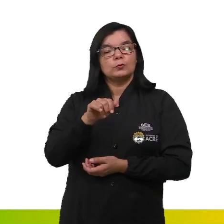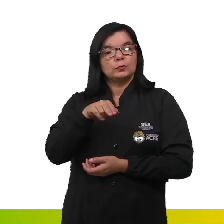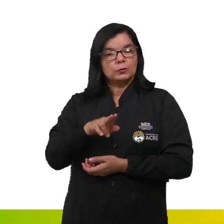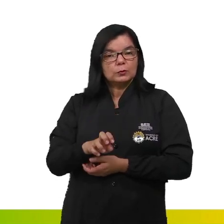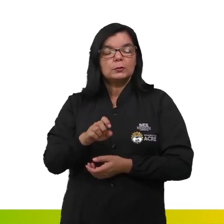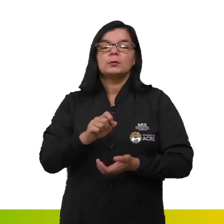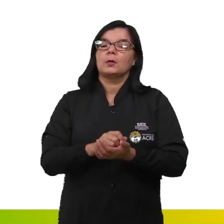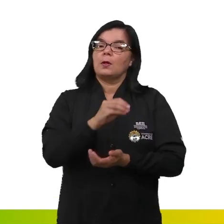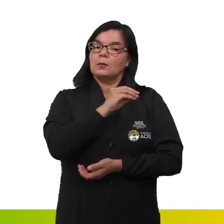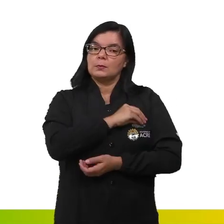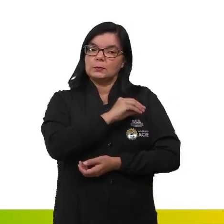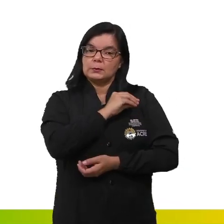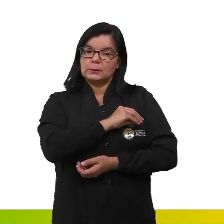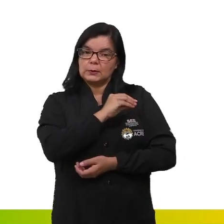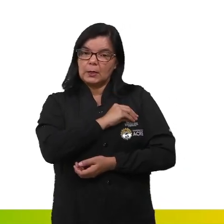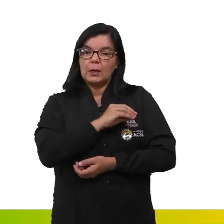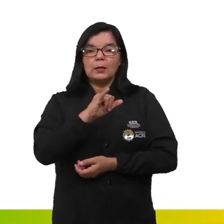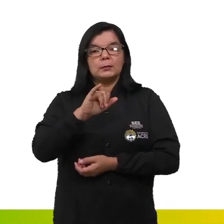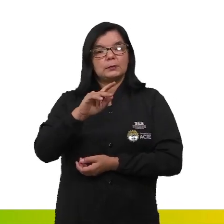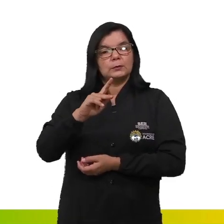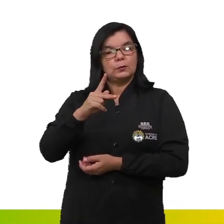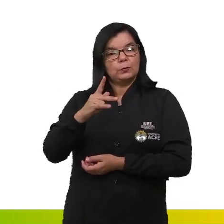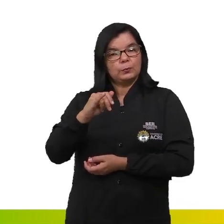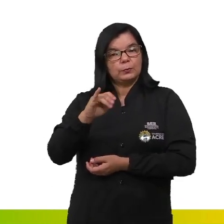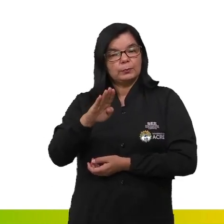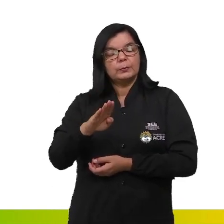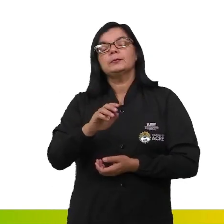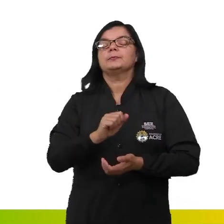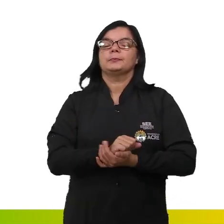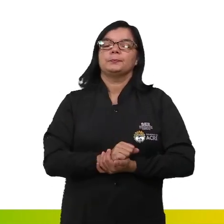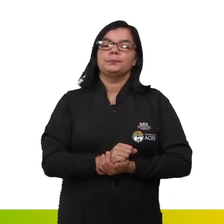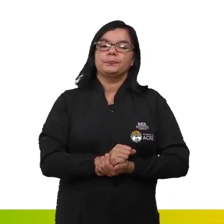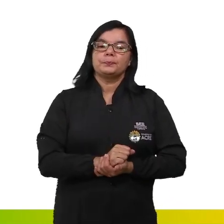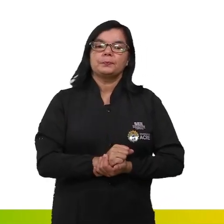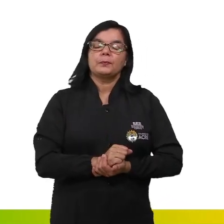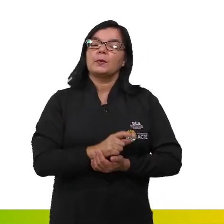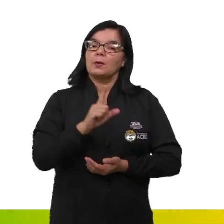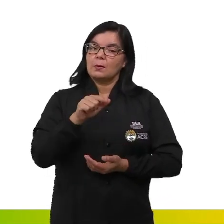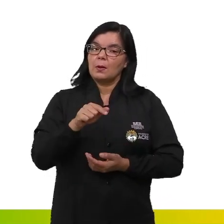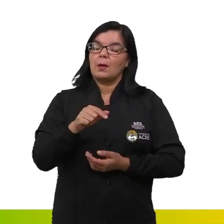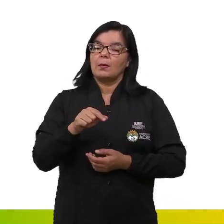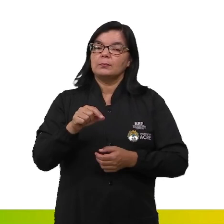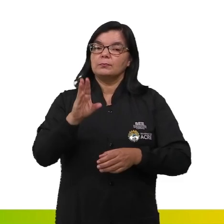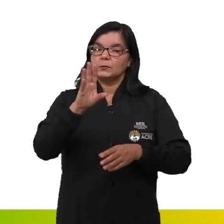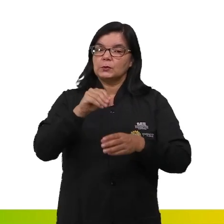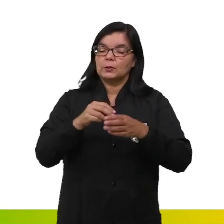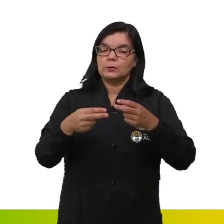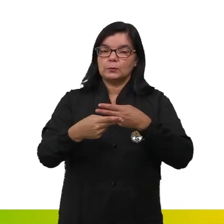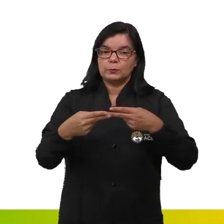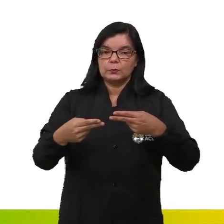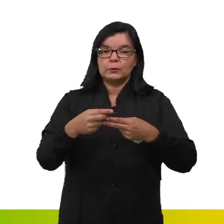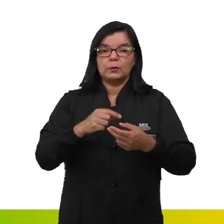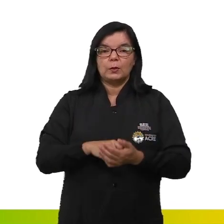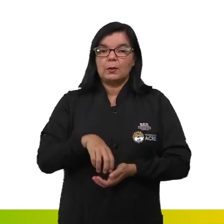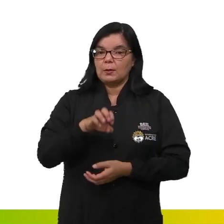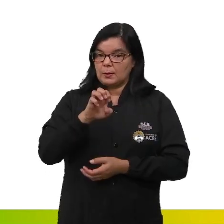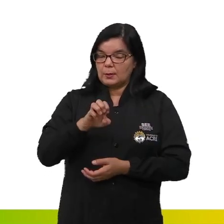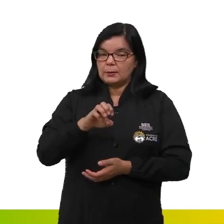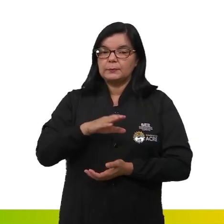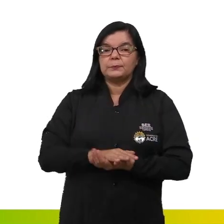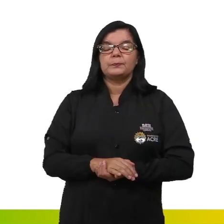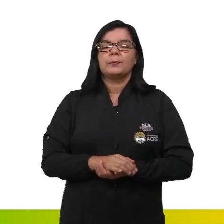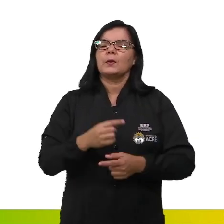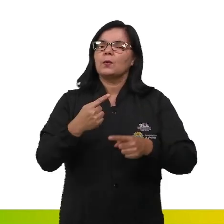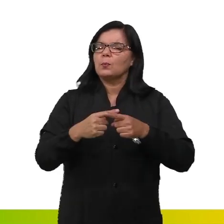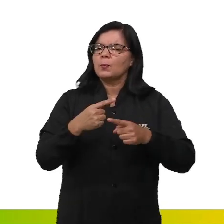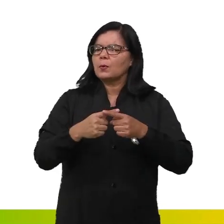consideração a renda per capita em relação ao PIB, que é o Produto Interno Bruto. Vamos descartar a letra E? Por